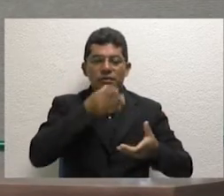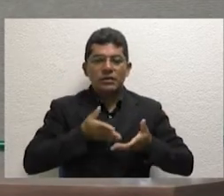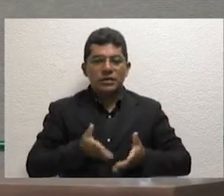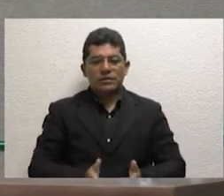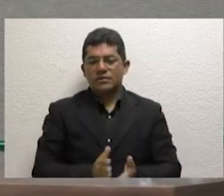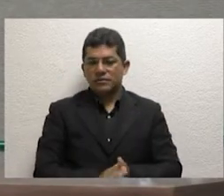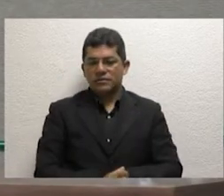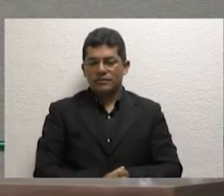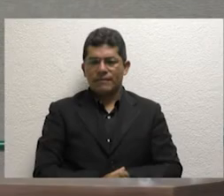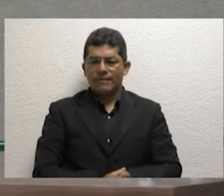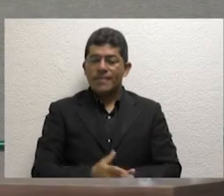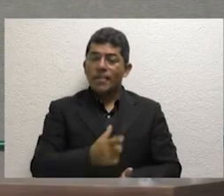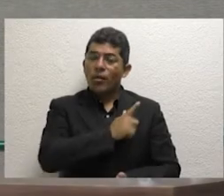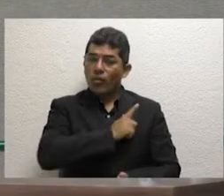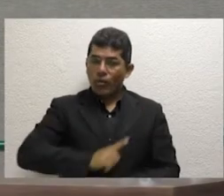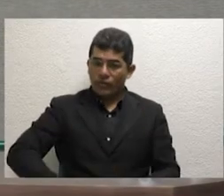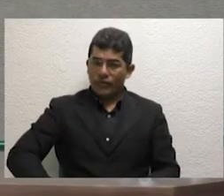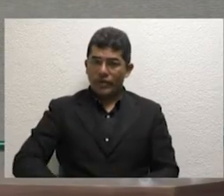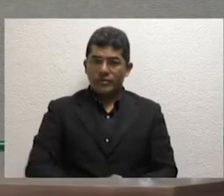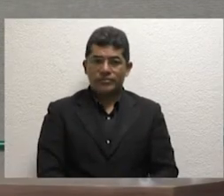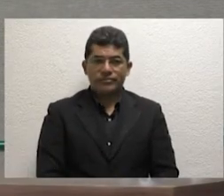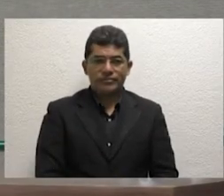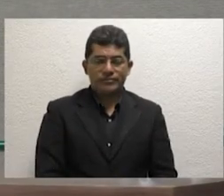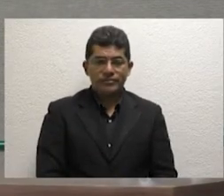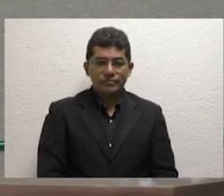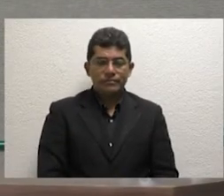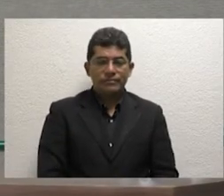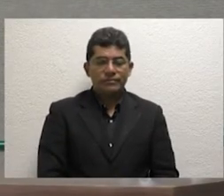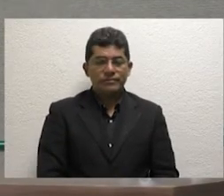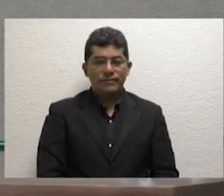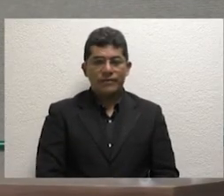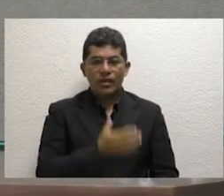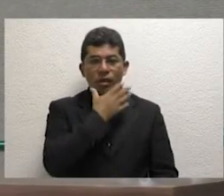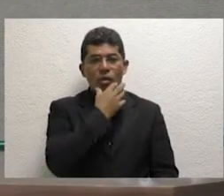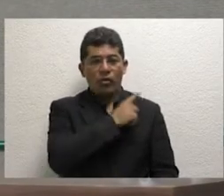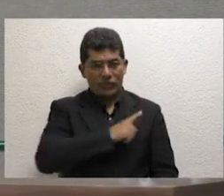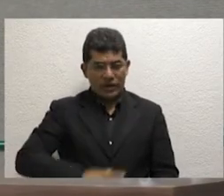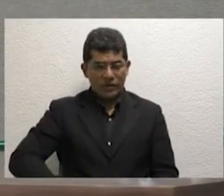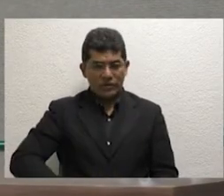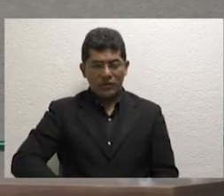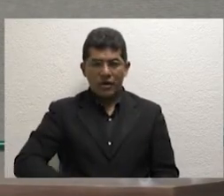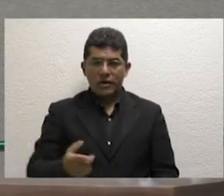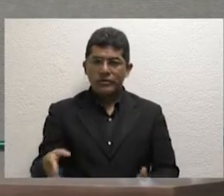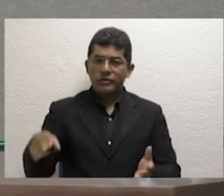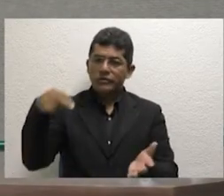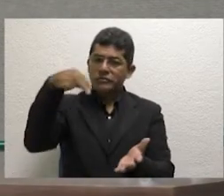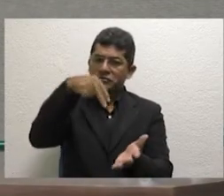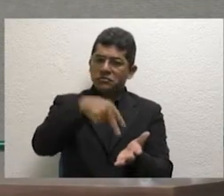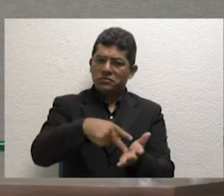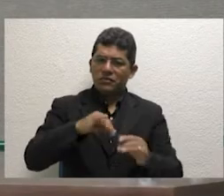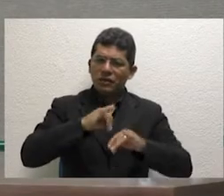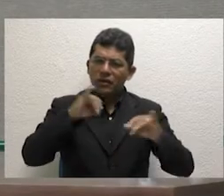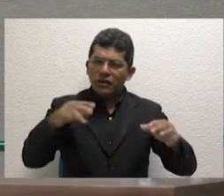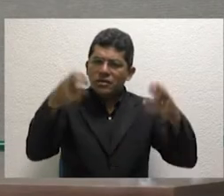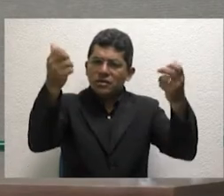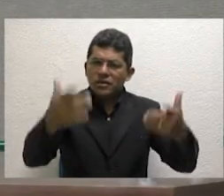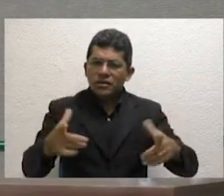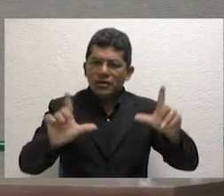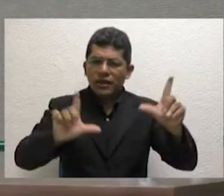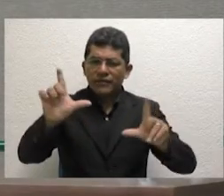E um governo, e um governador, melhor dizendo, vem prestar